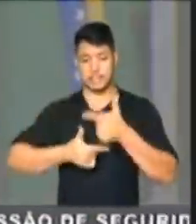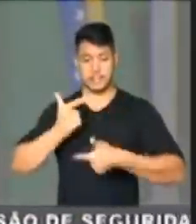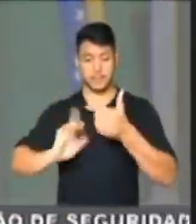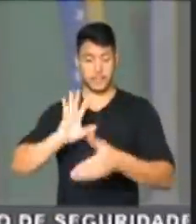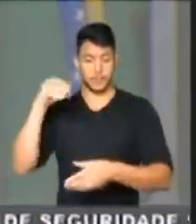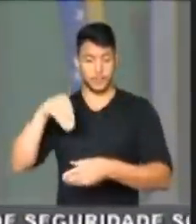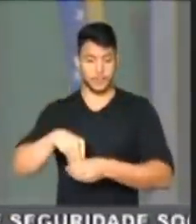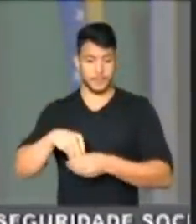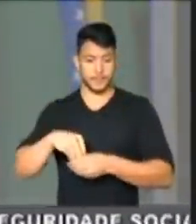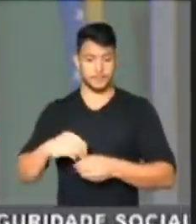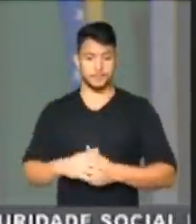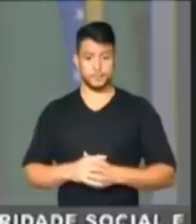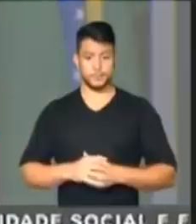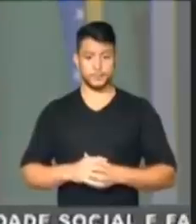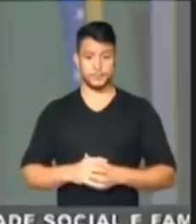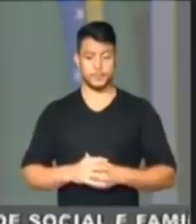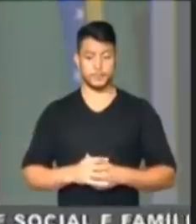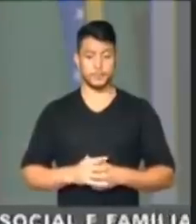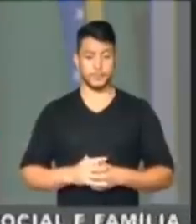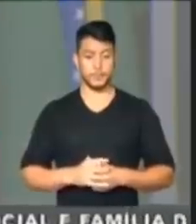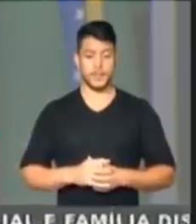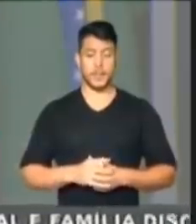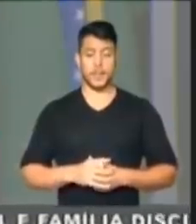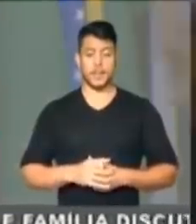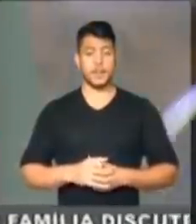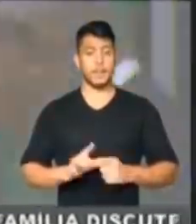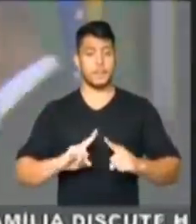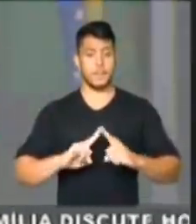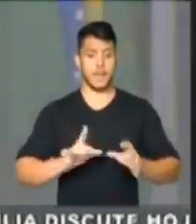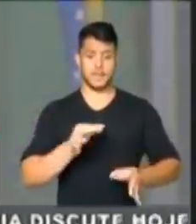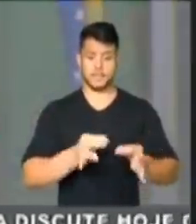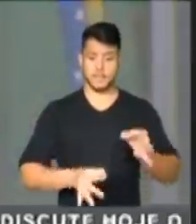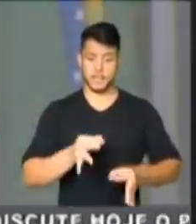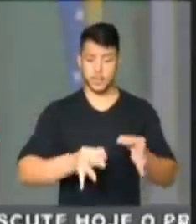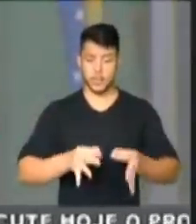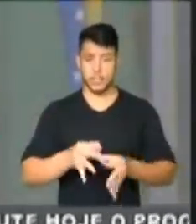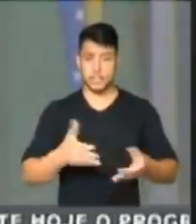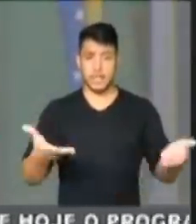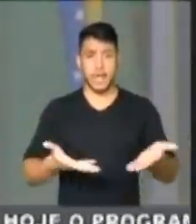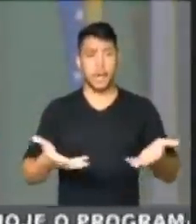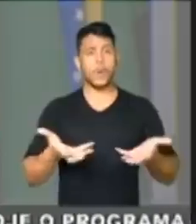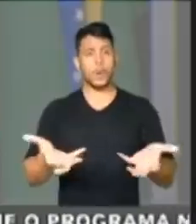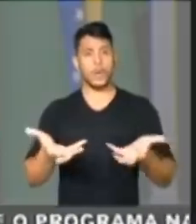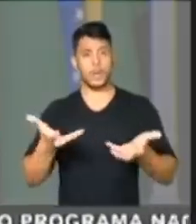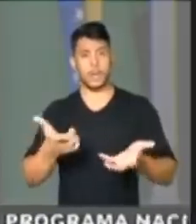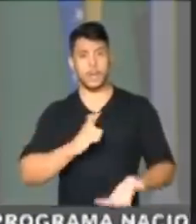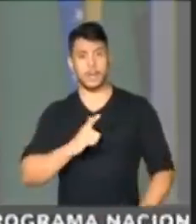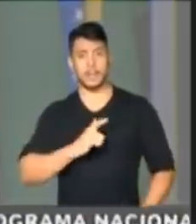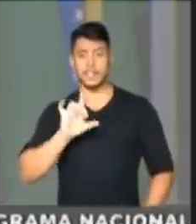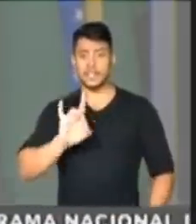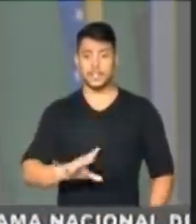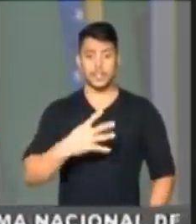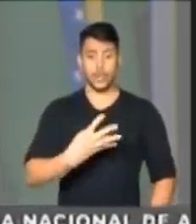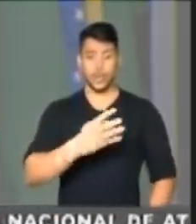A justiça, nesse novo prédio, quer abrigar pouco mais de 400